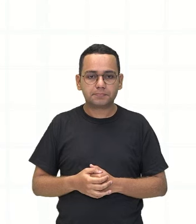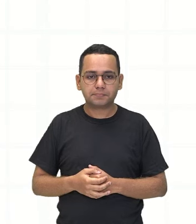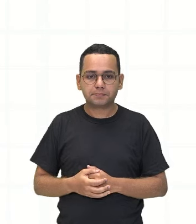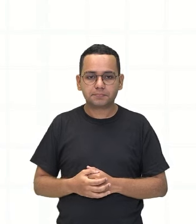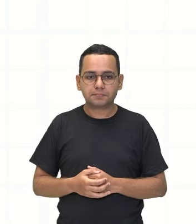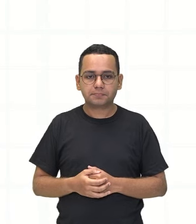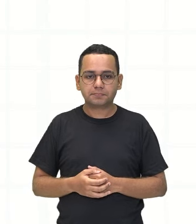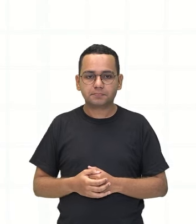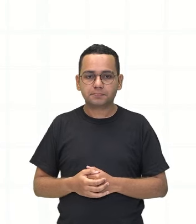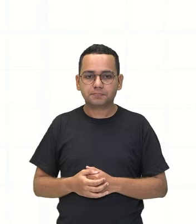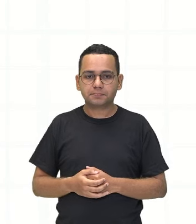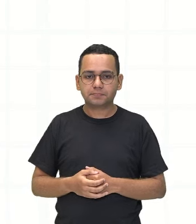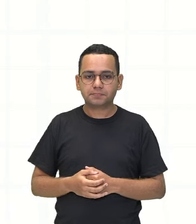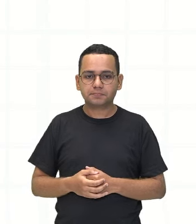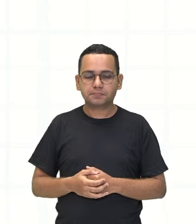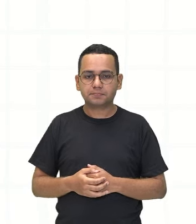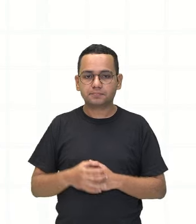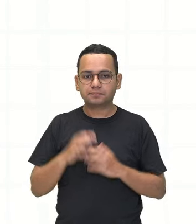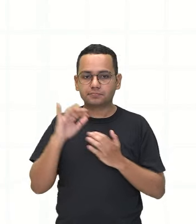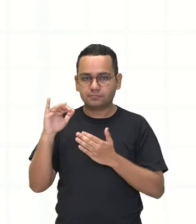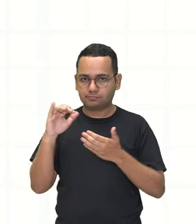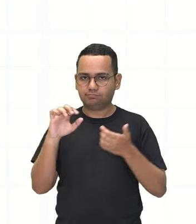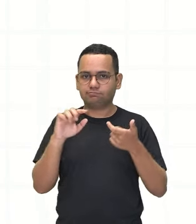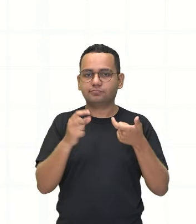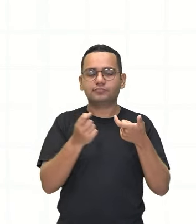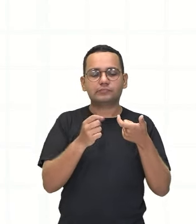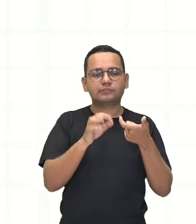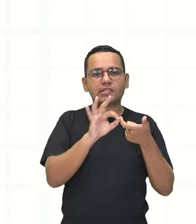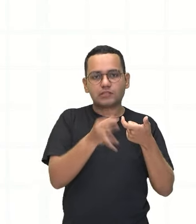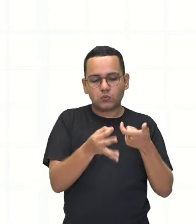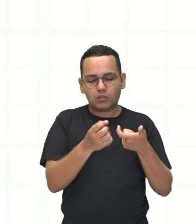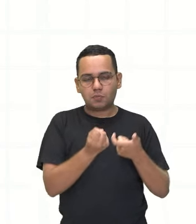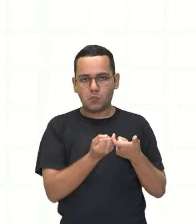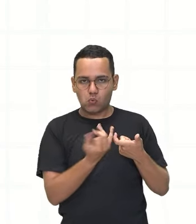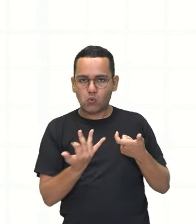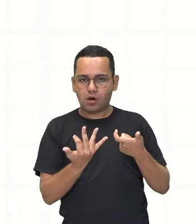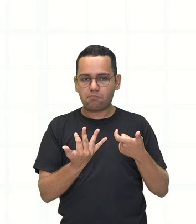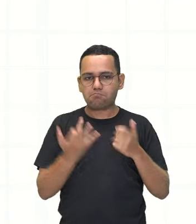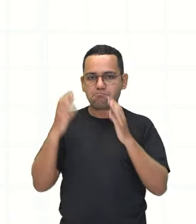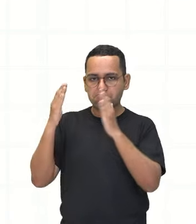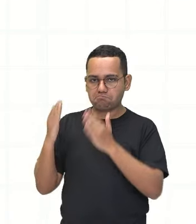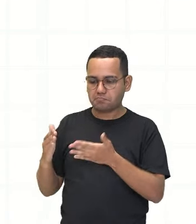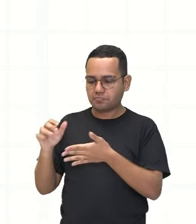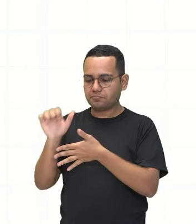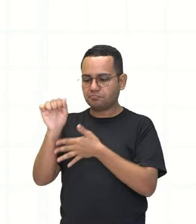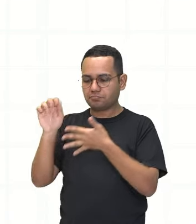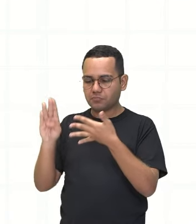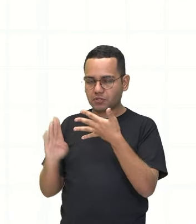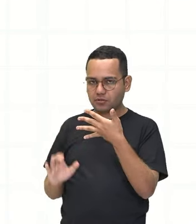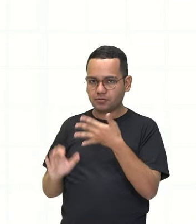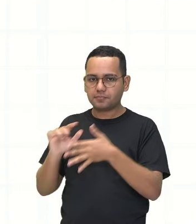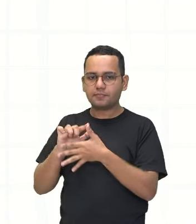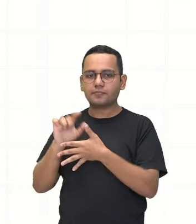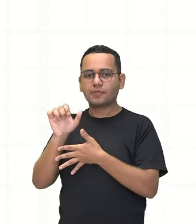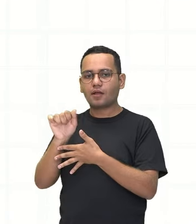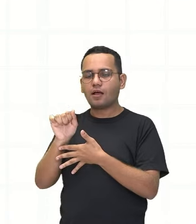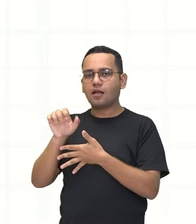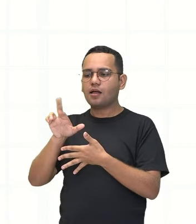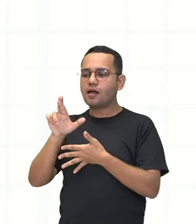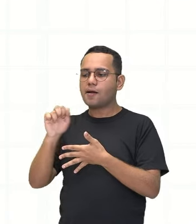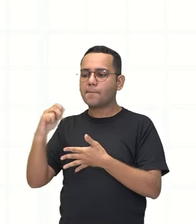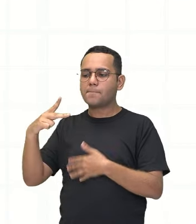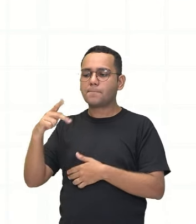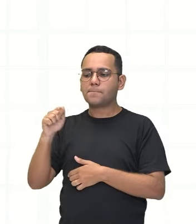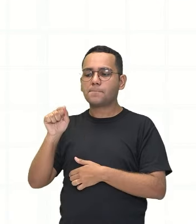Vou acrescentar essa aqui, ó. Né? Rapazes. Não só o S, como é o caso da